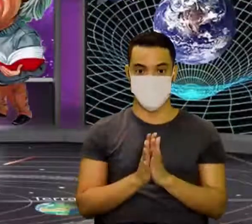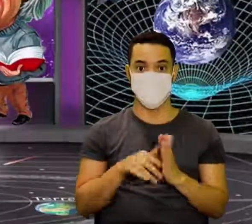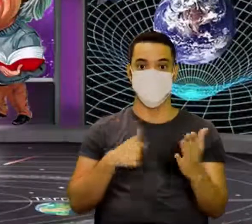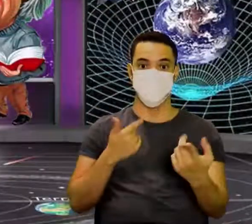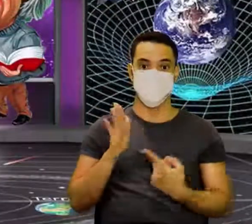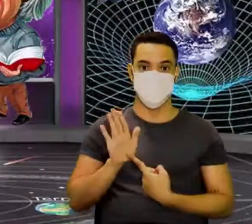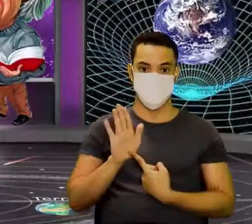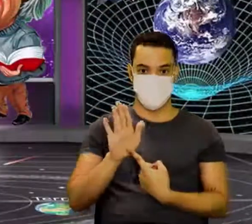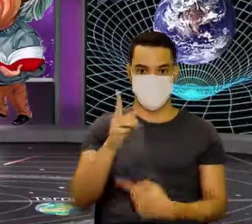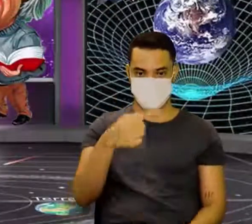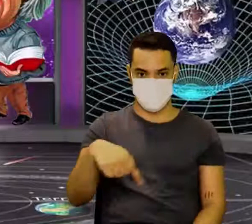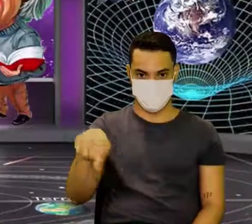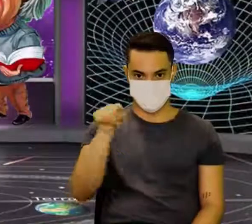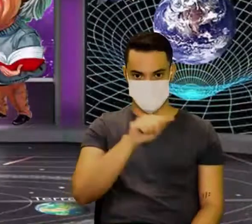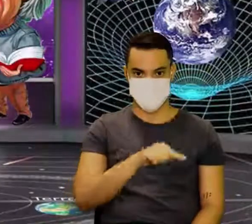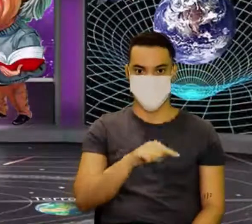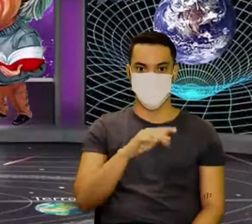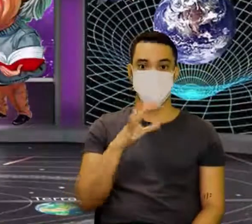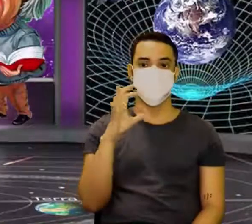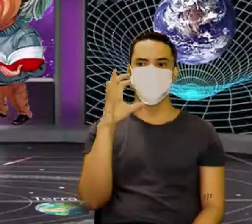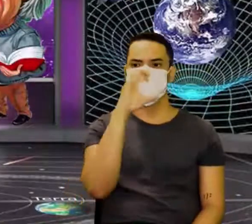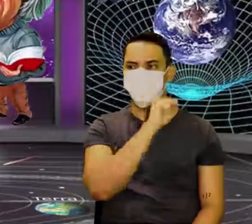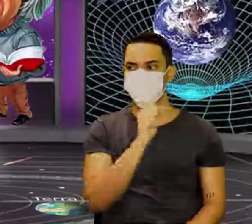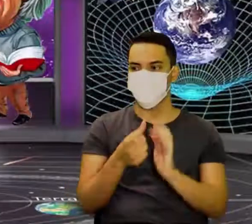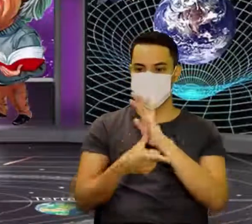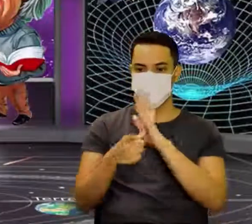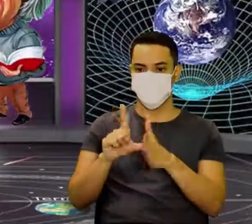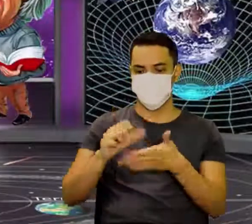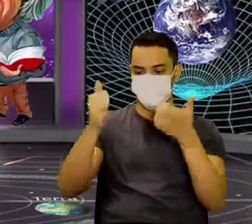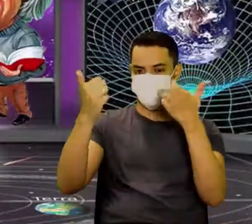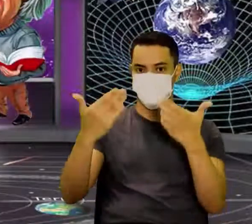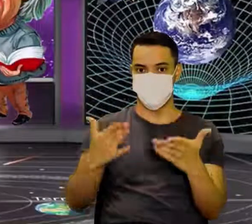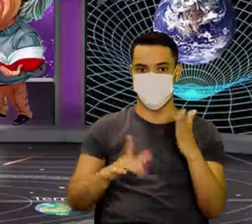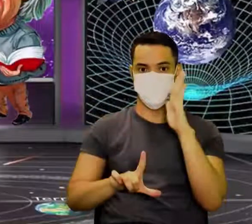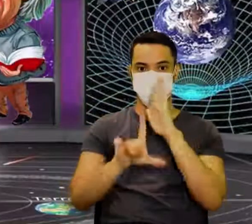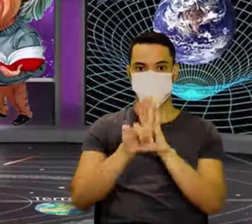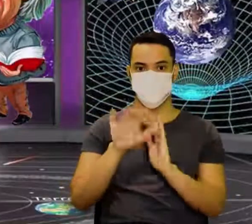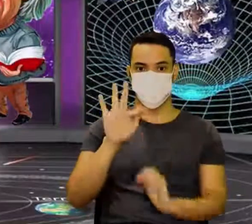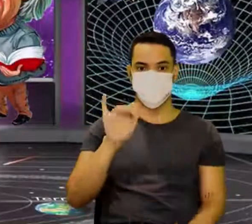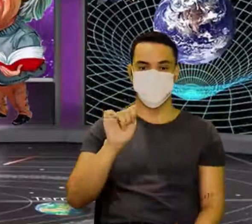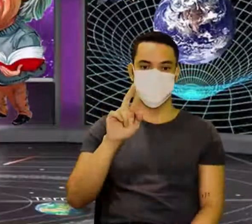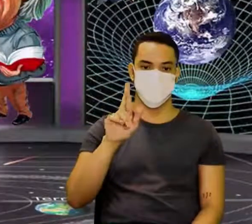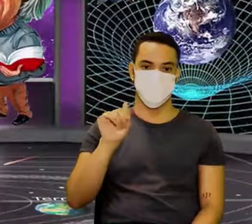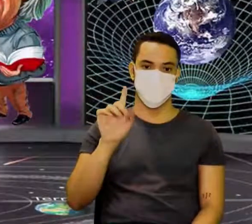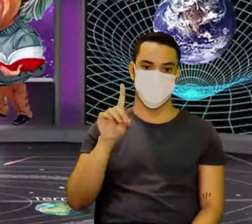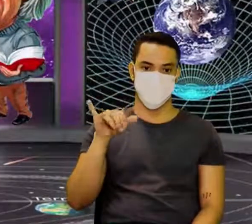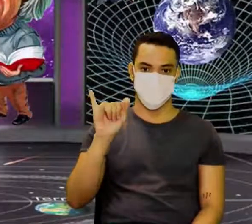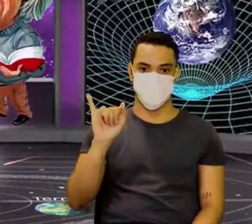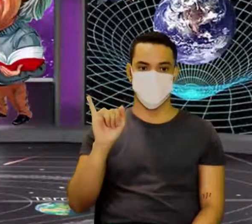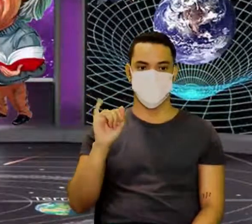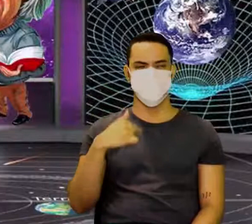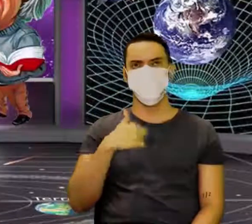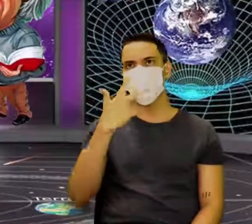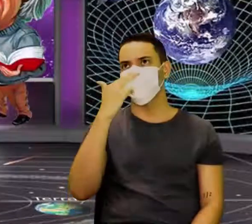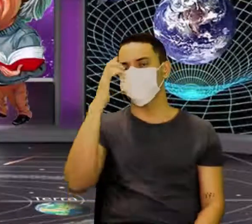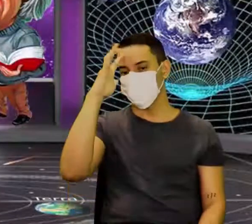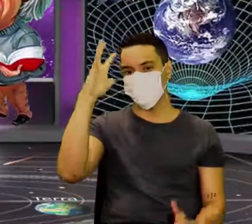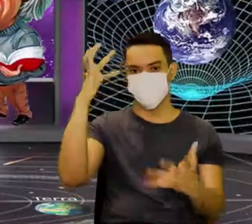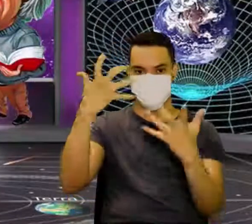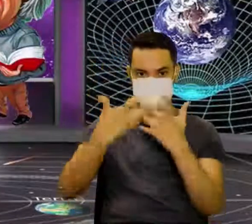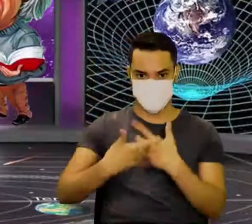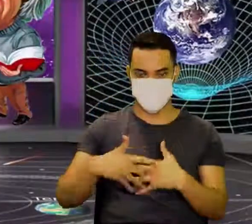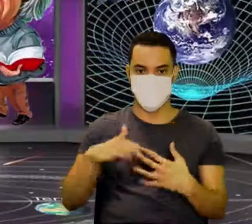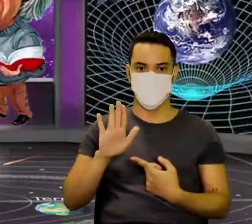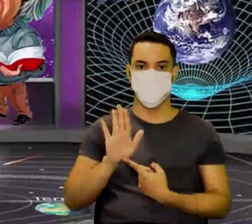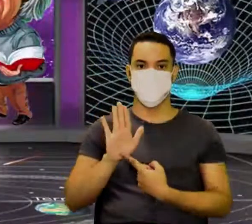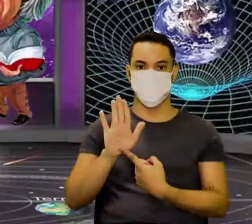para vocês uma simulação rapidinho daquilo que eu estava falando da lei de Faraday. A professora ficou meio complexo, mas eu vou colocar